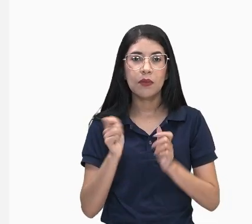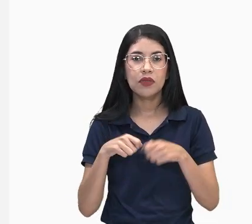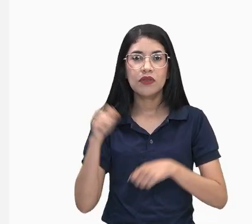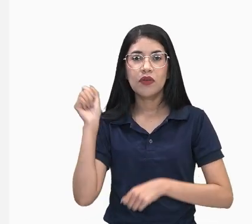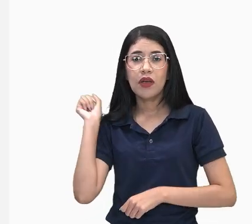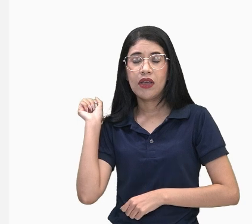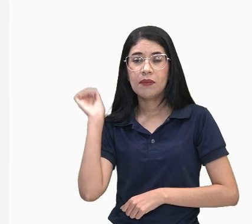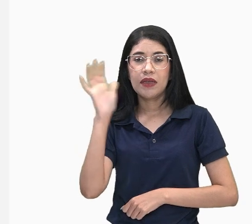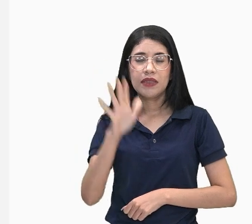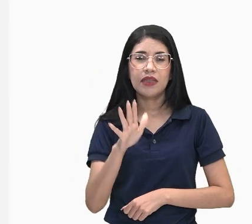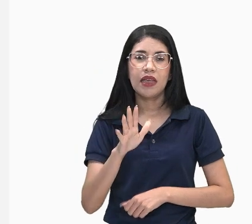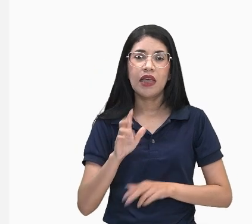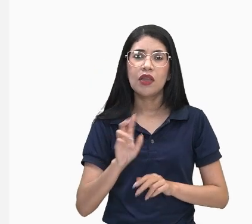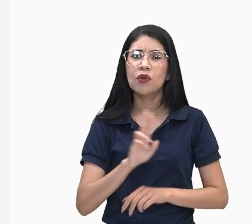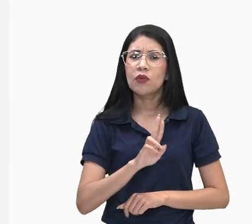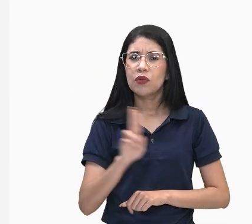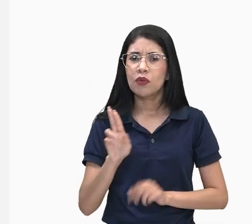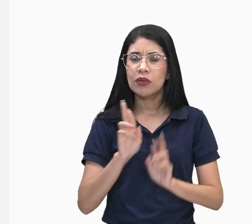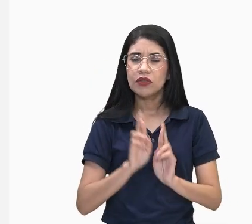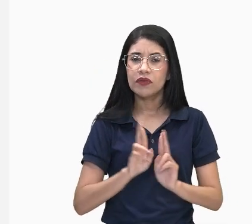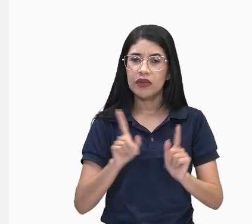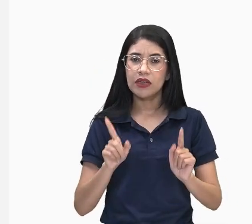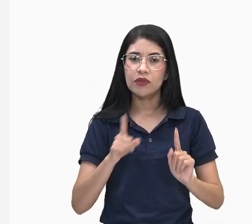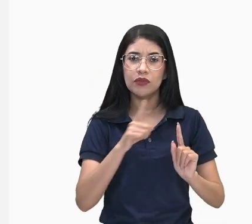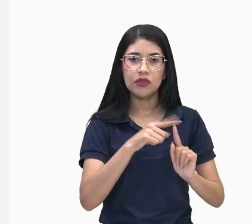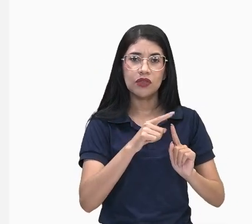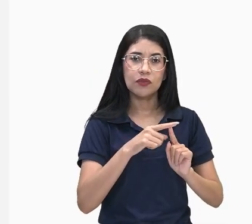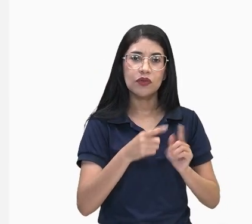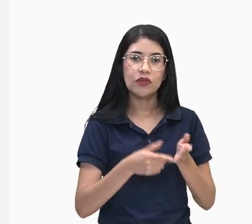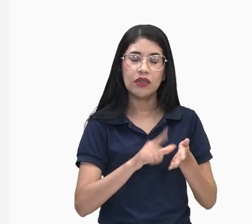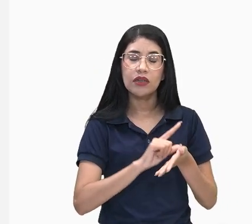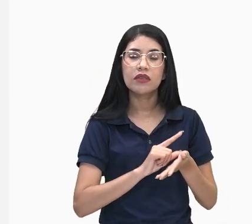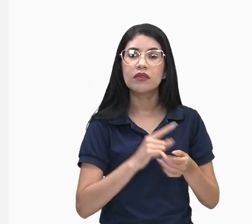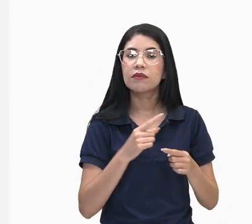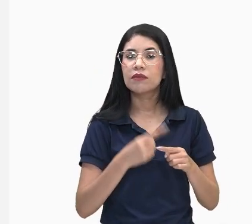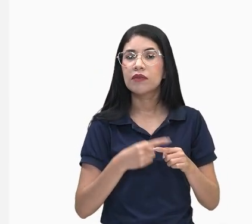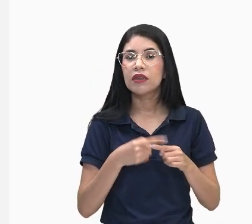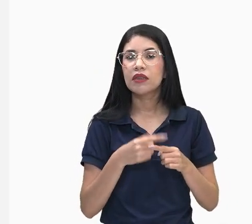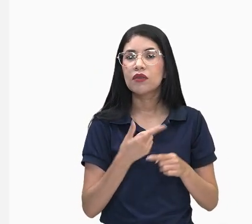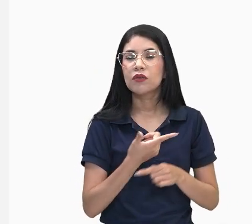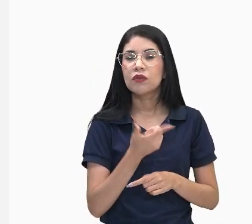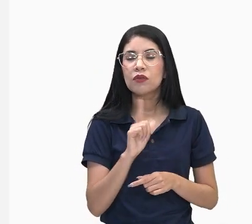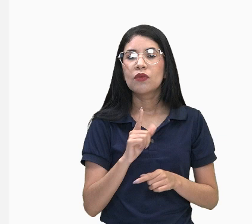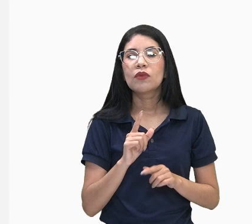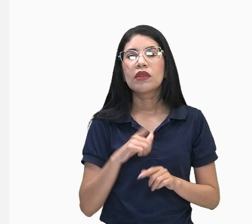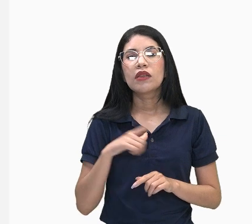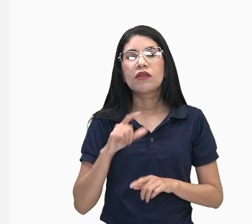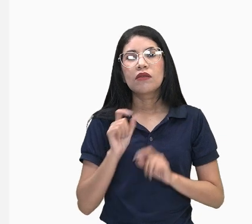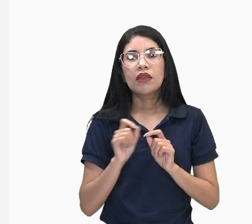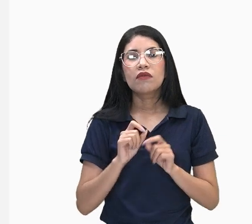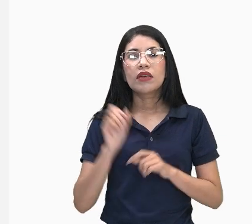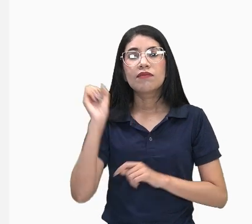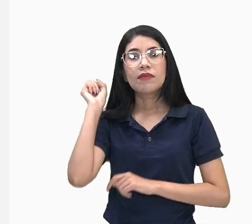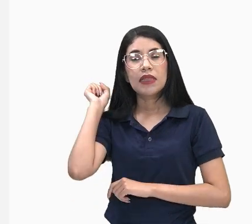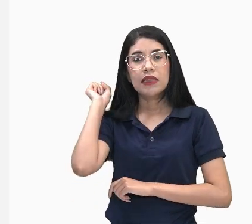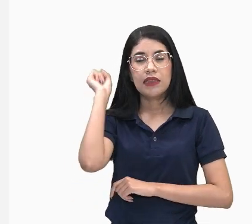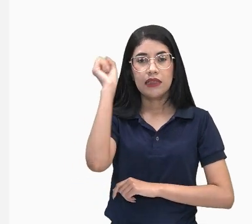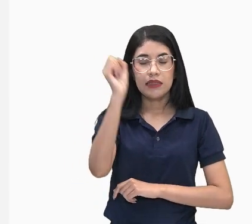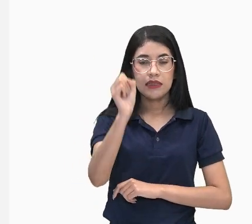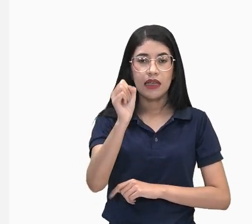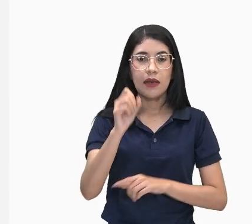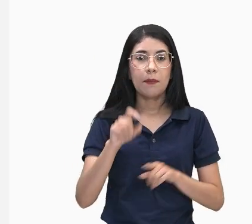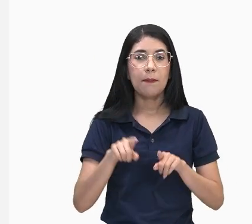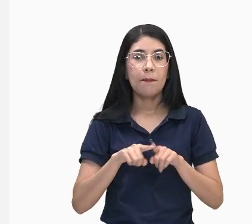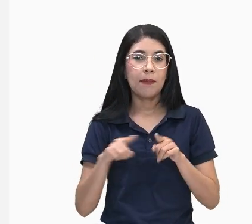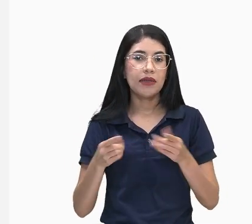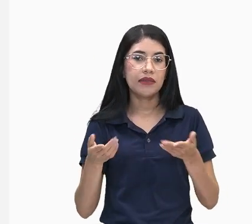E ela tem um nome diferenciado das outras modalidades, porque nas outras você vai, de fato, lançar. Nessa não,